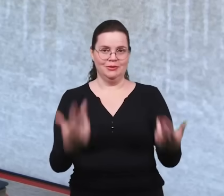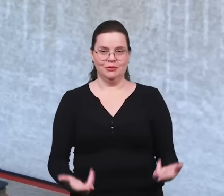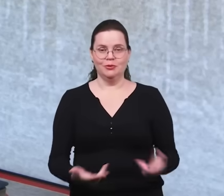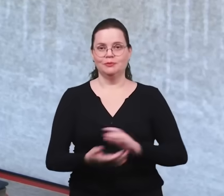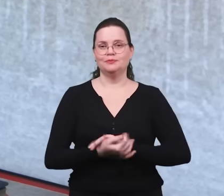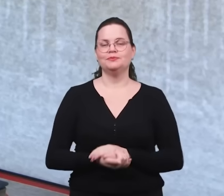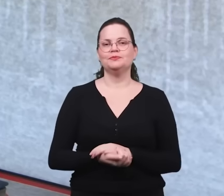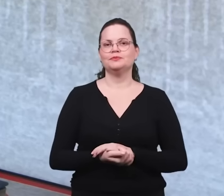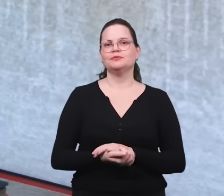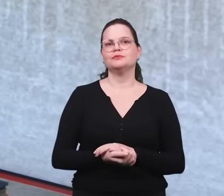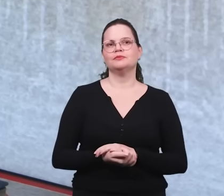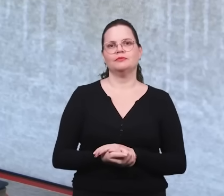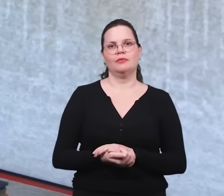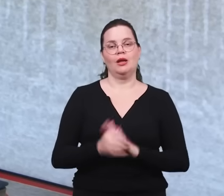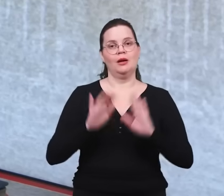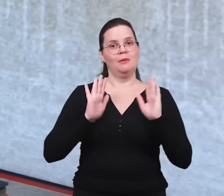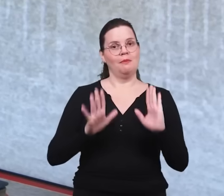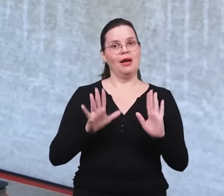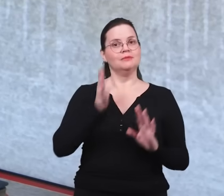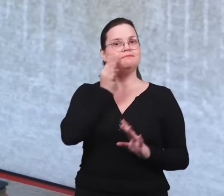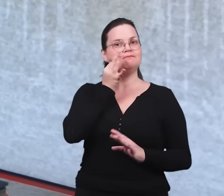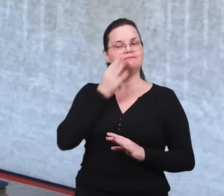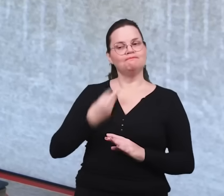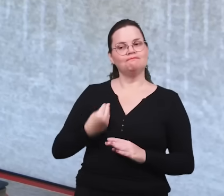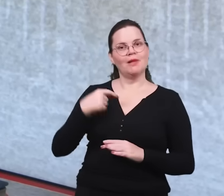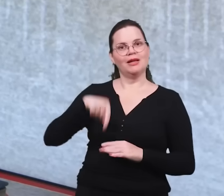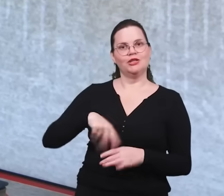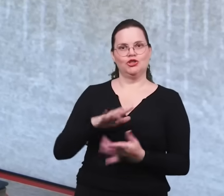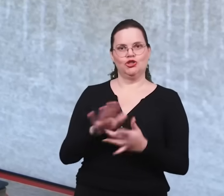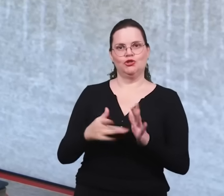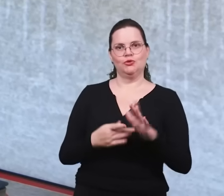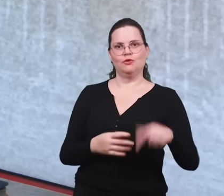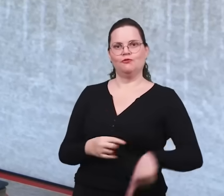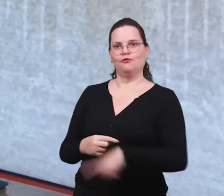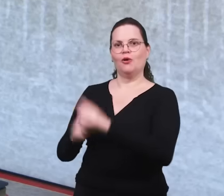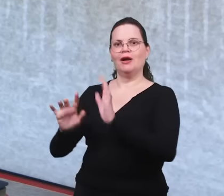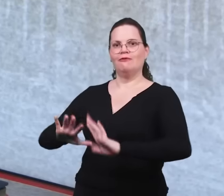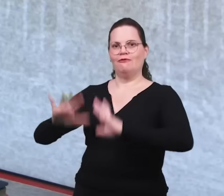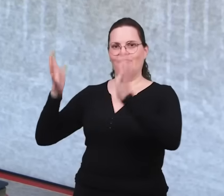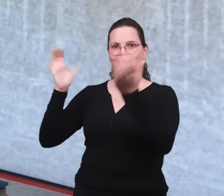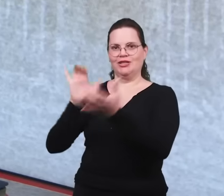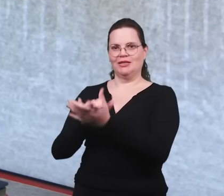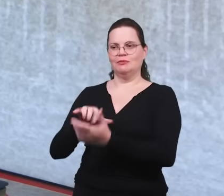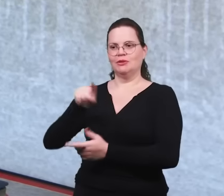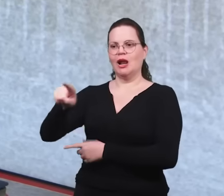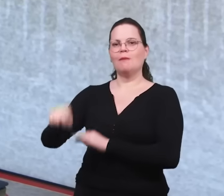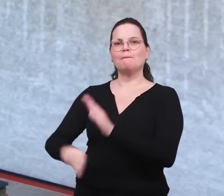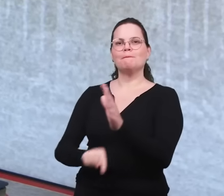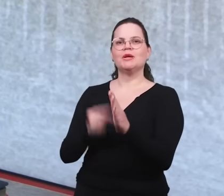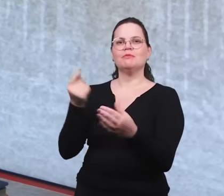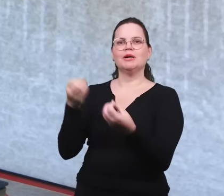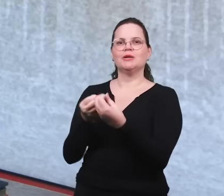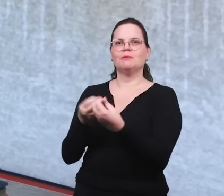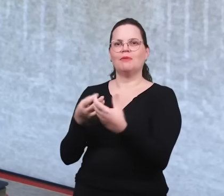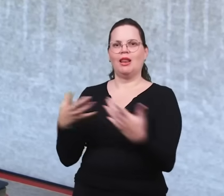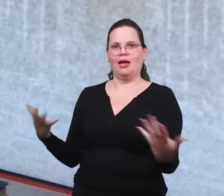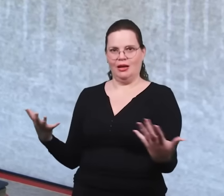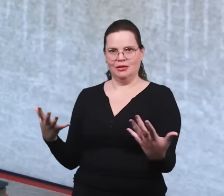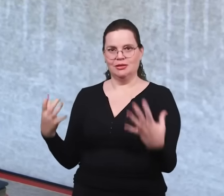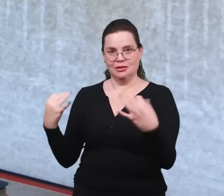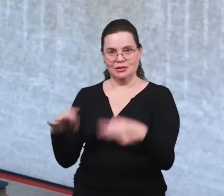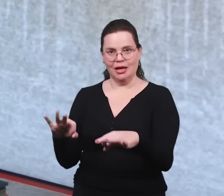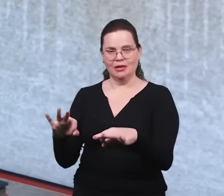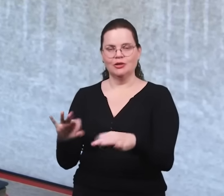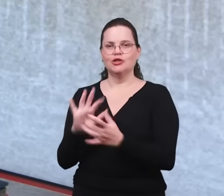milagre numa festa de casamento, Jesus quis ensinar que um grande milagre acontece quando o